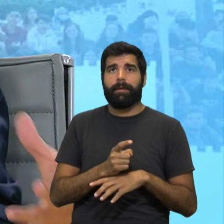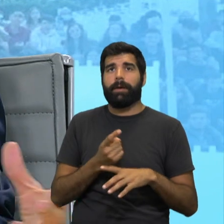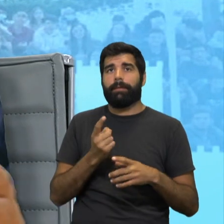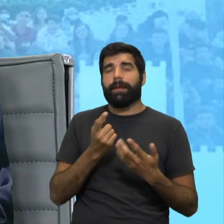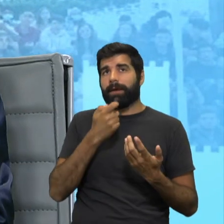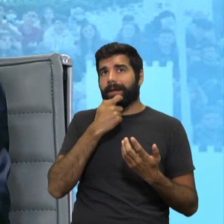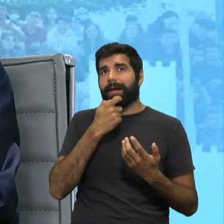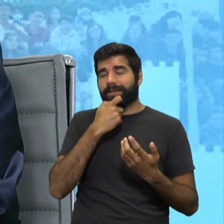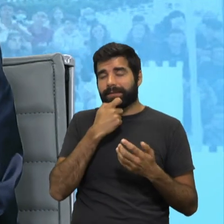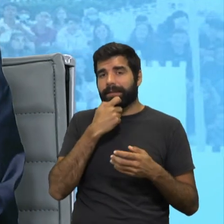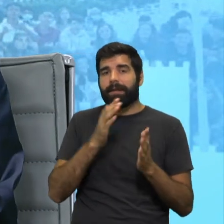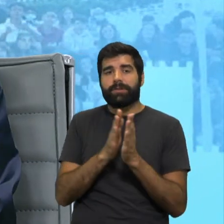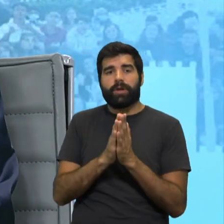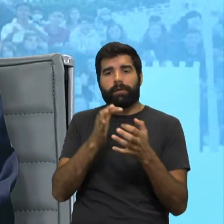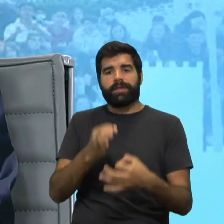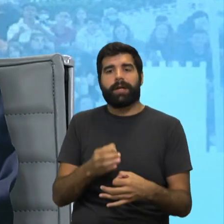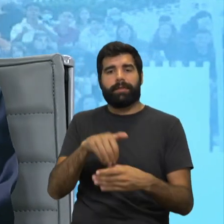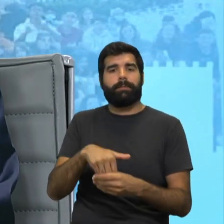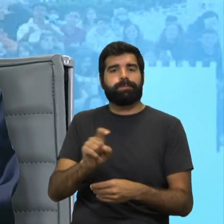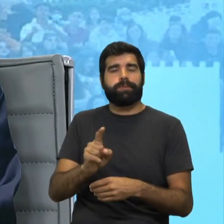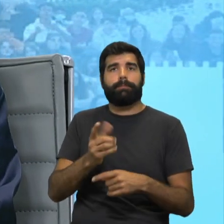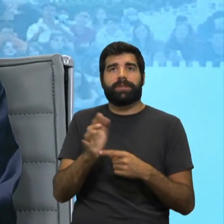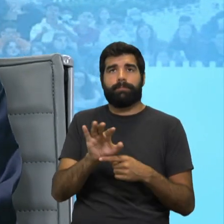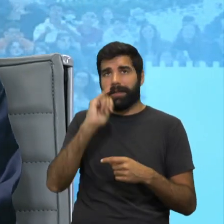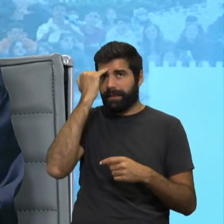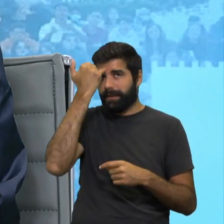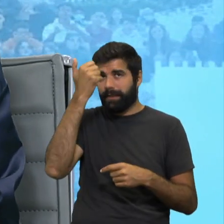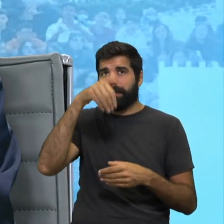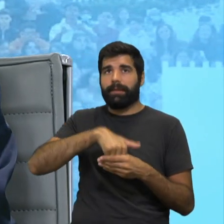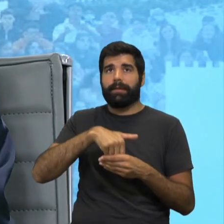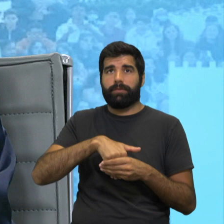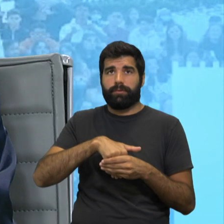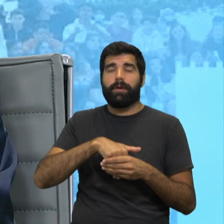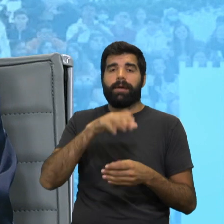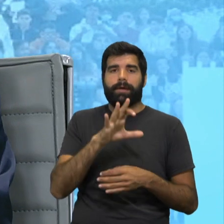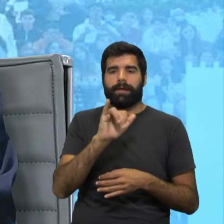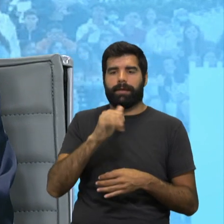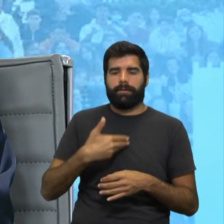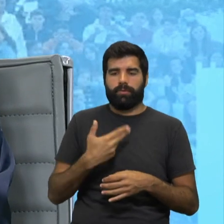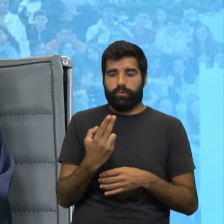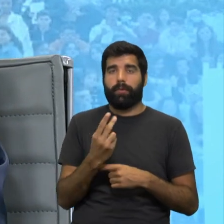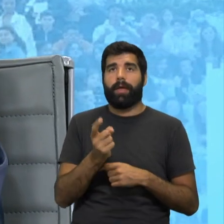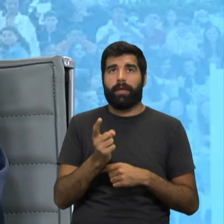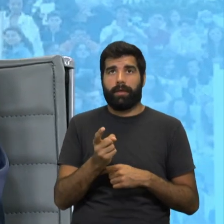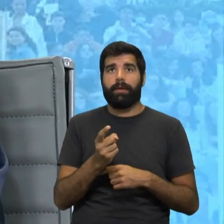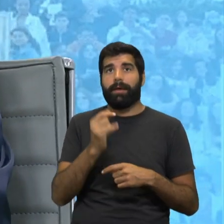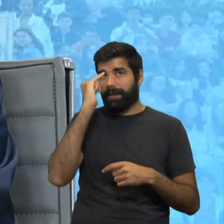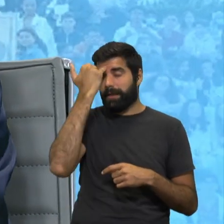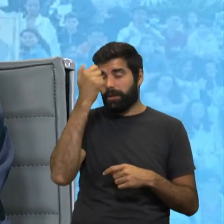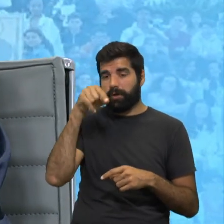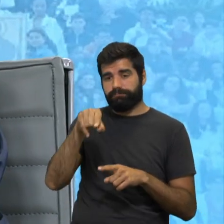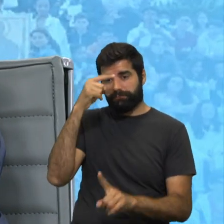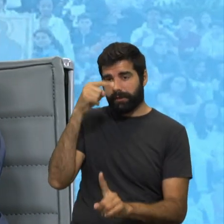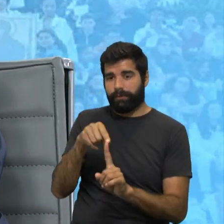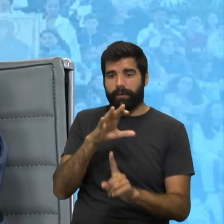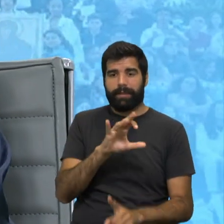da religião oficial. No caso da Índia, em que é considerado um país hindu, e, portanto, a Índia é para os hindus, todos